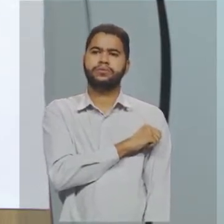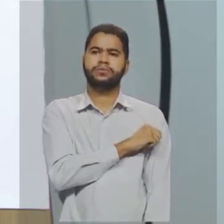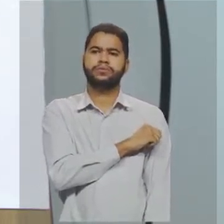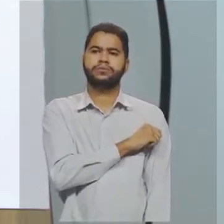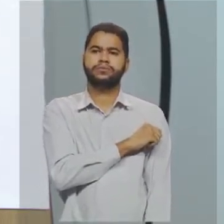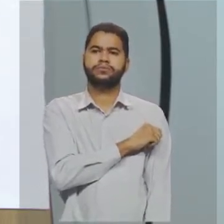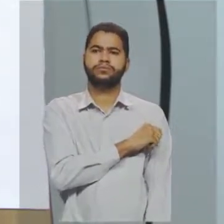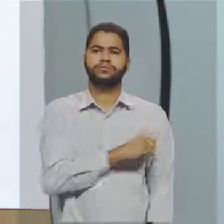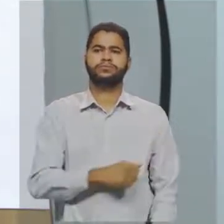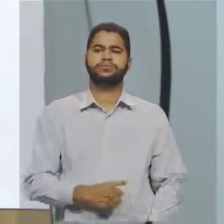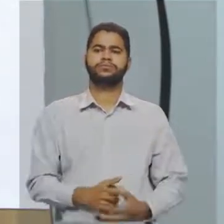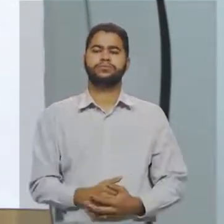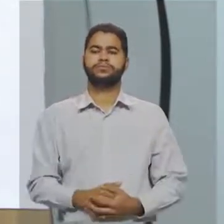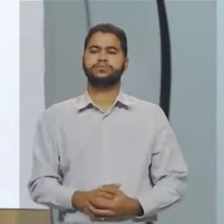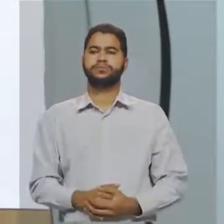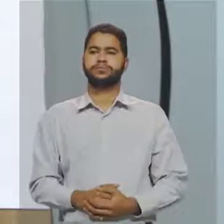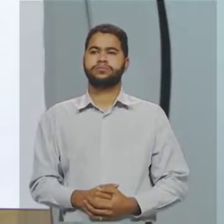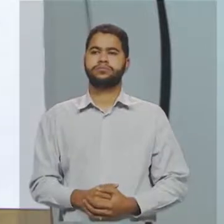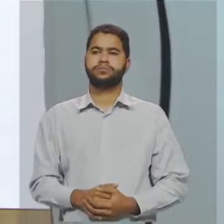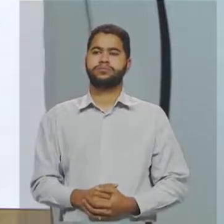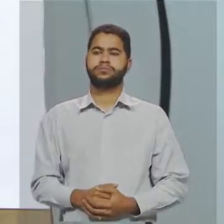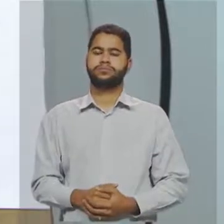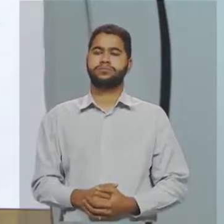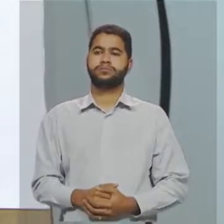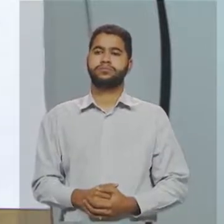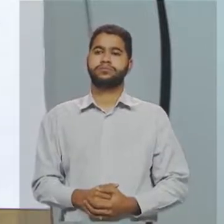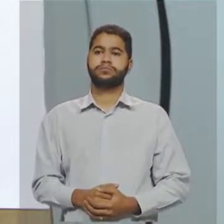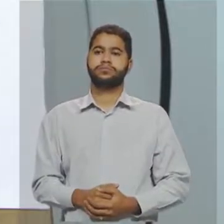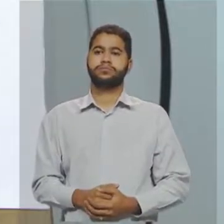Pode ser 3 alunos aqui. 3 tiraram 5.